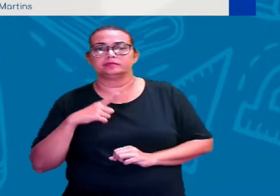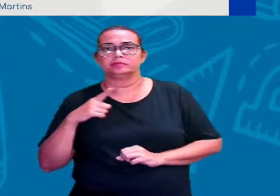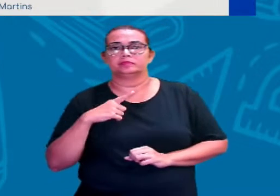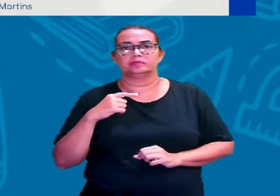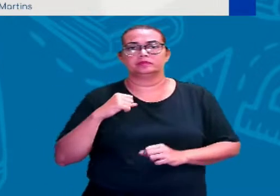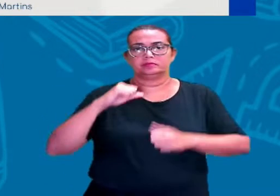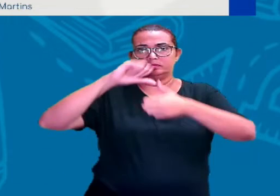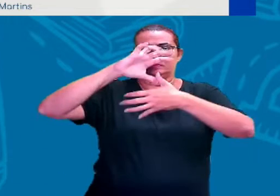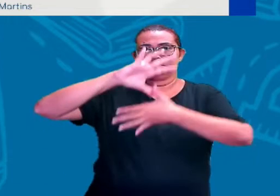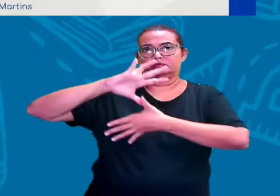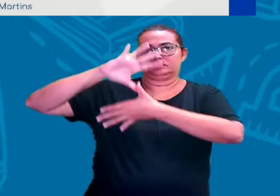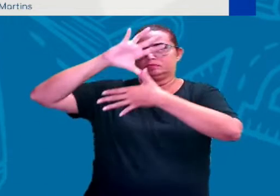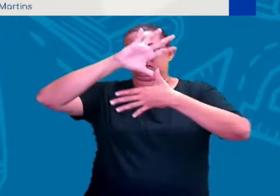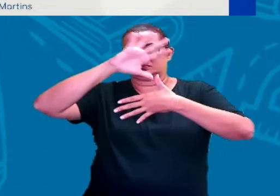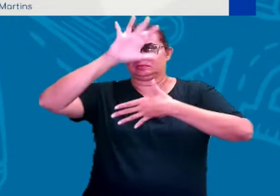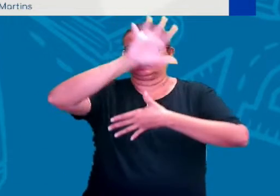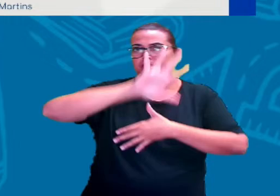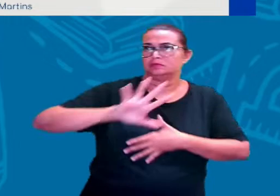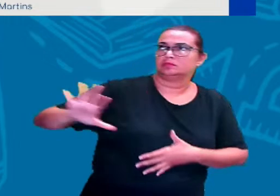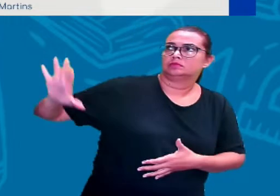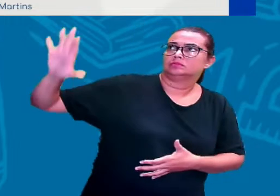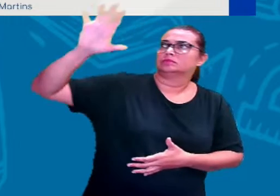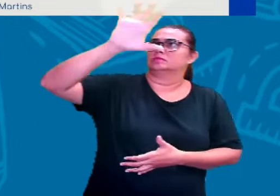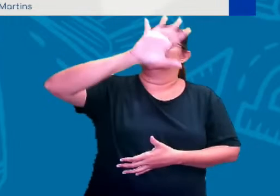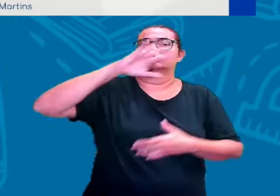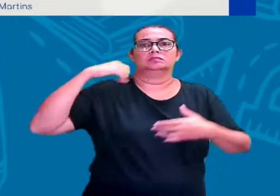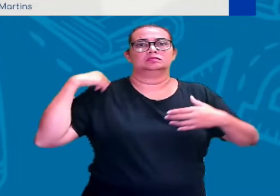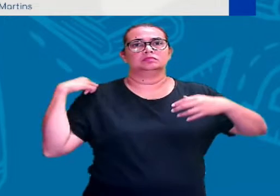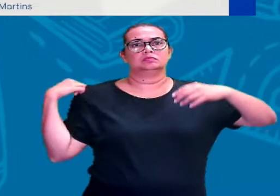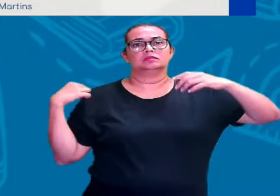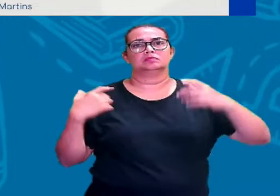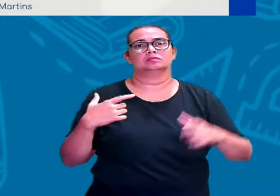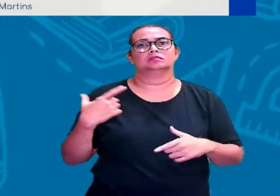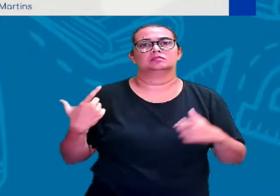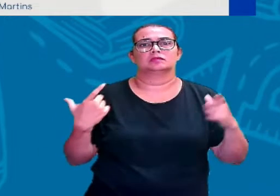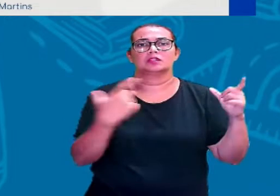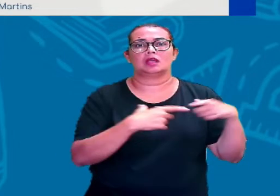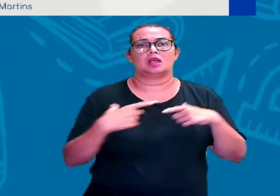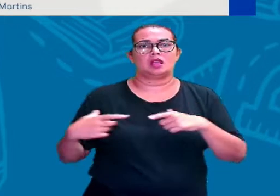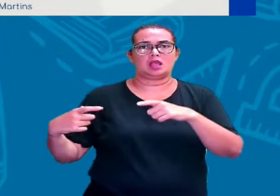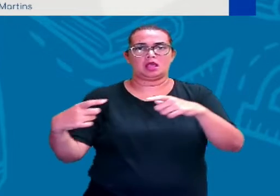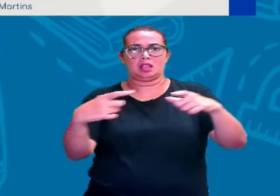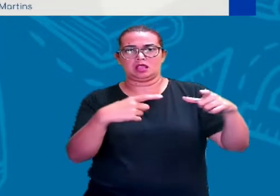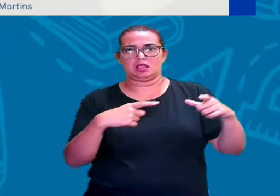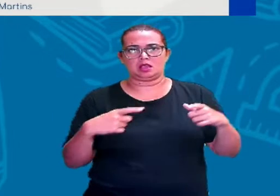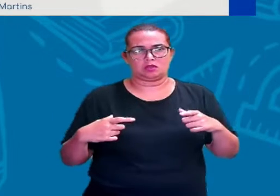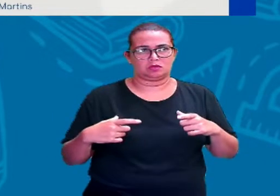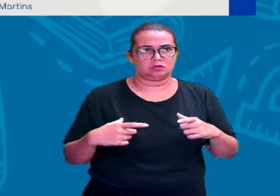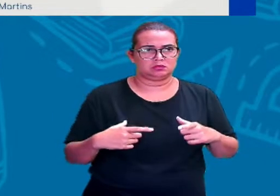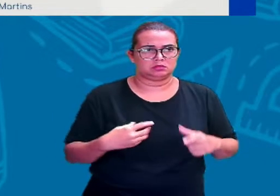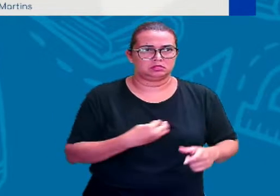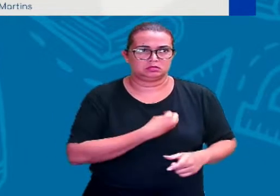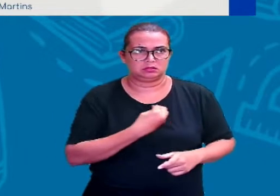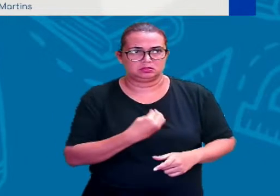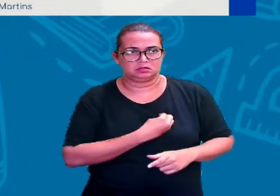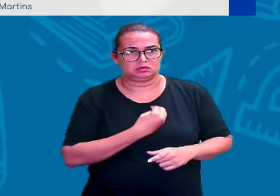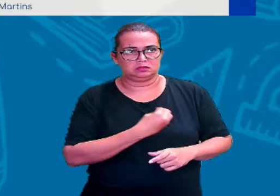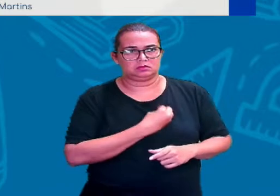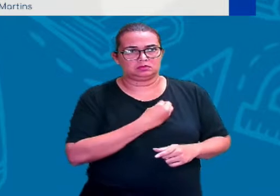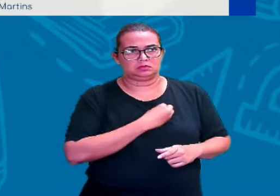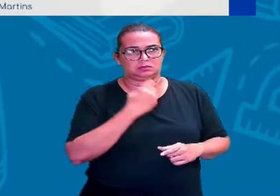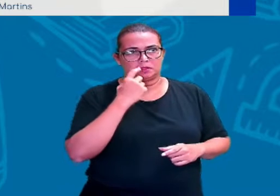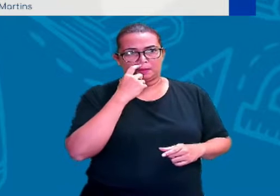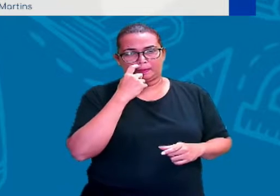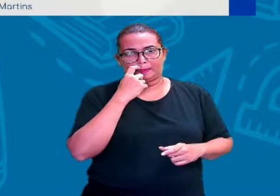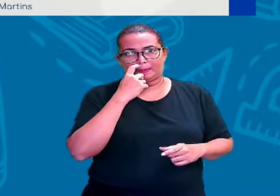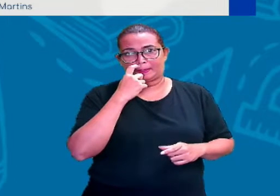né, para a gente ver, né, onde esses povos indígenas que eu acabei de citar, eles estão localizados. Principalmente